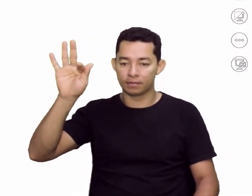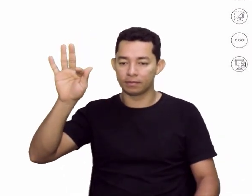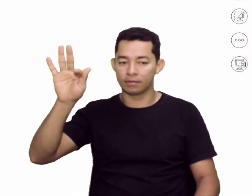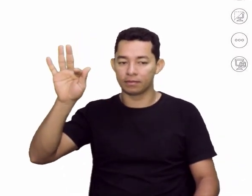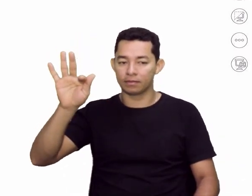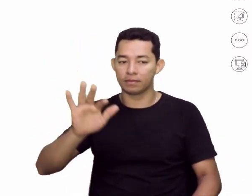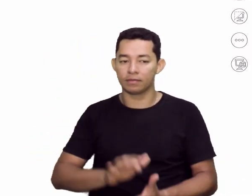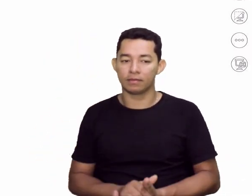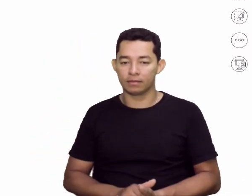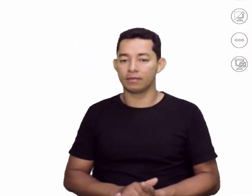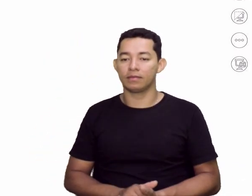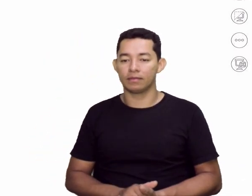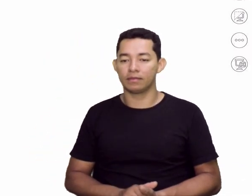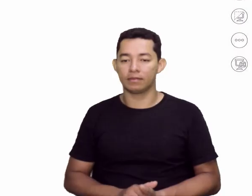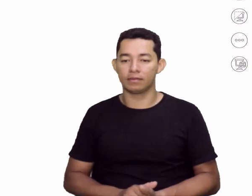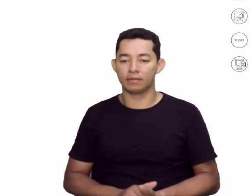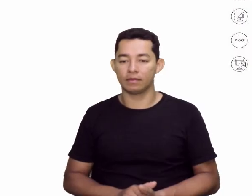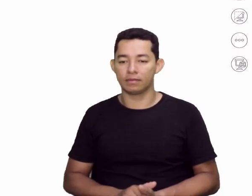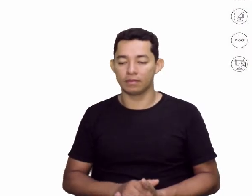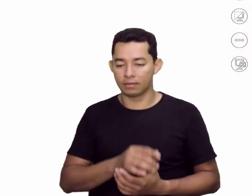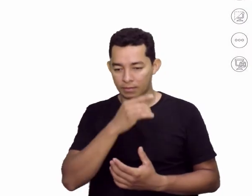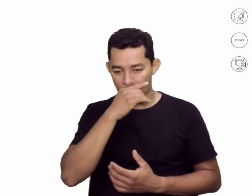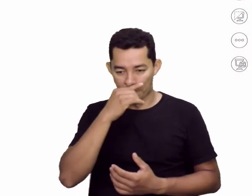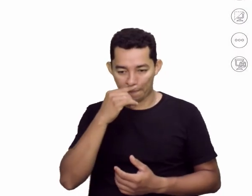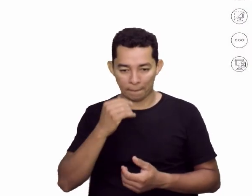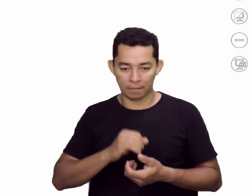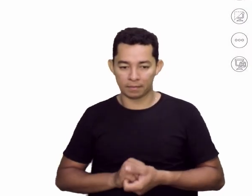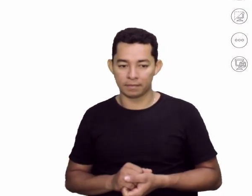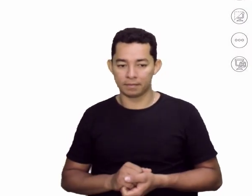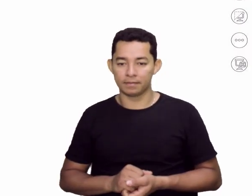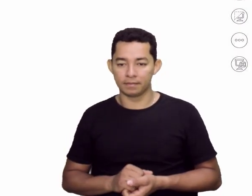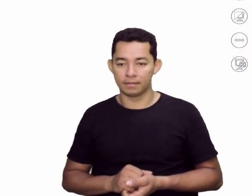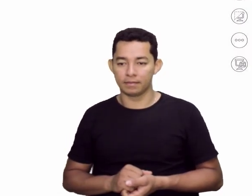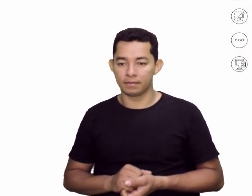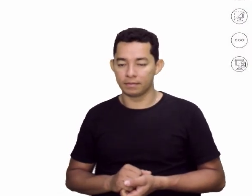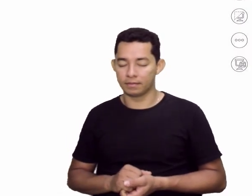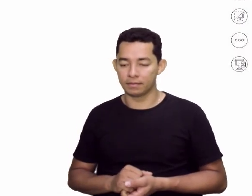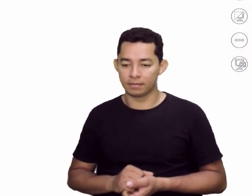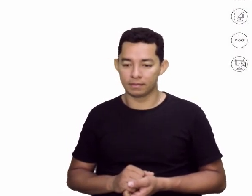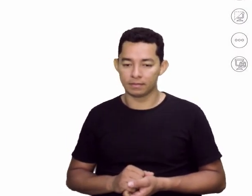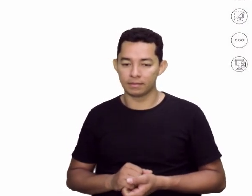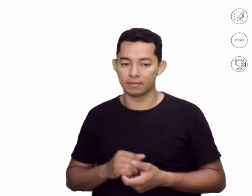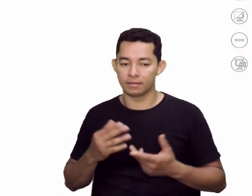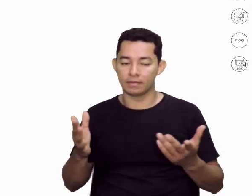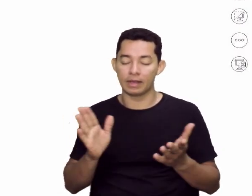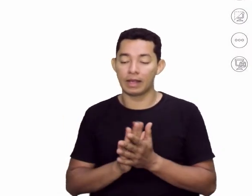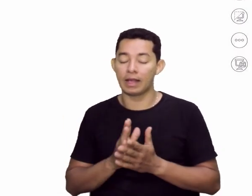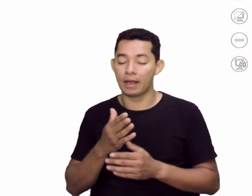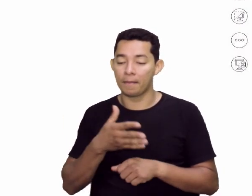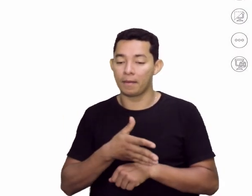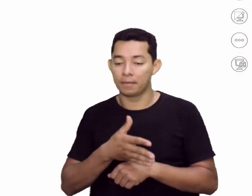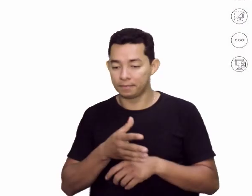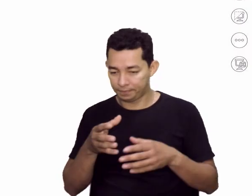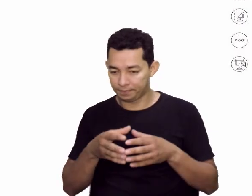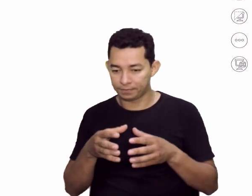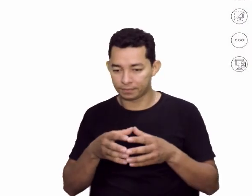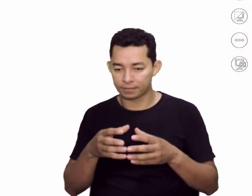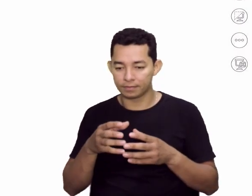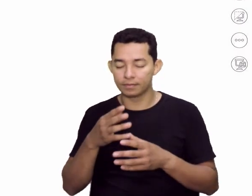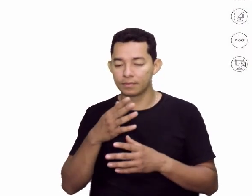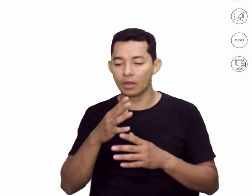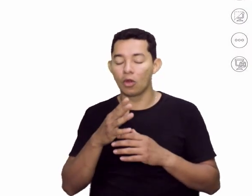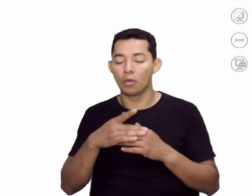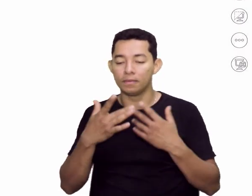Ele é francês, sim, né? Mas eu estou brincando com essa ideia aí. Ele fazia parte dos artistas franceses da